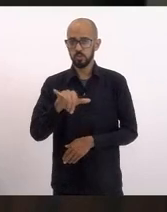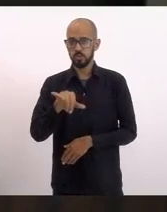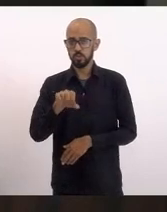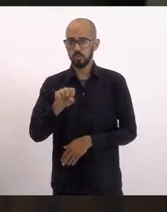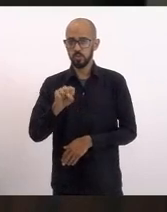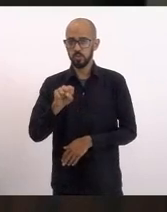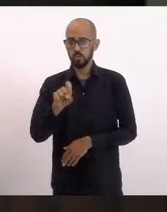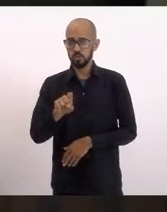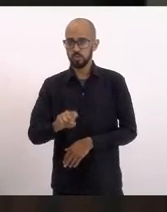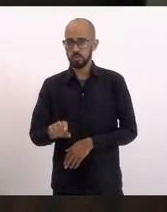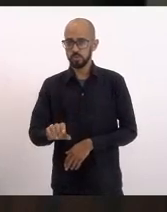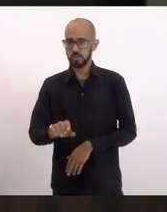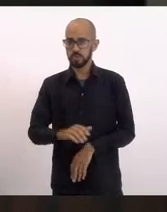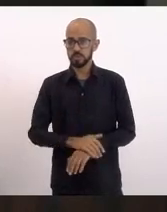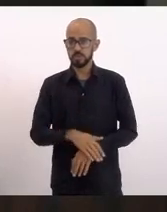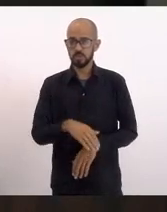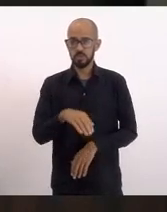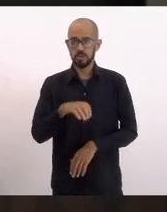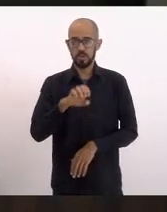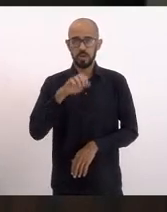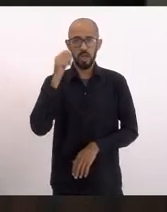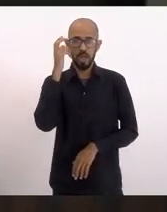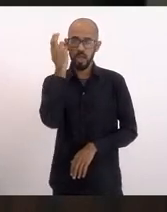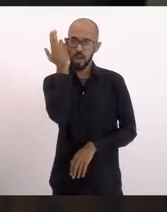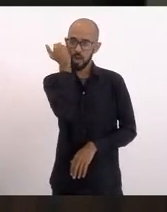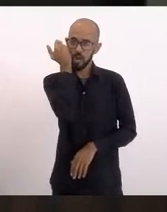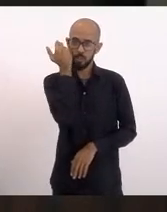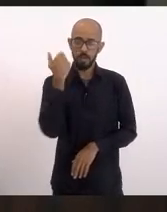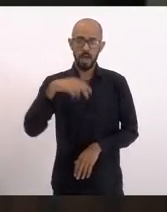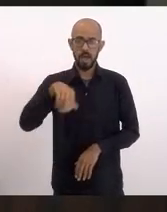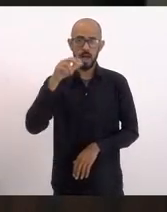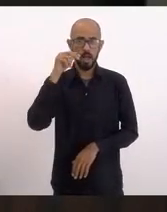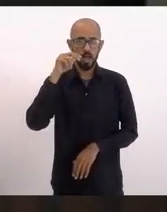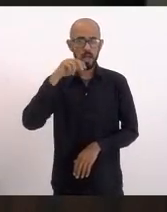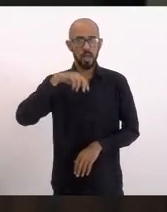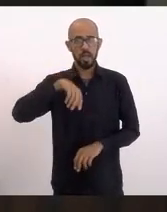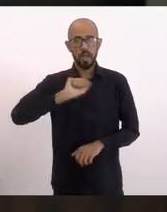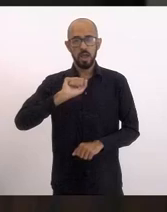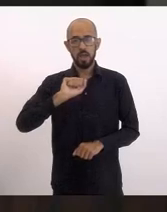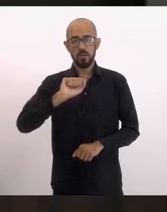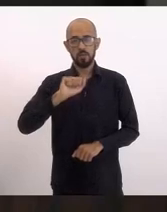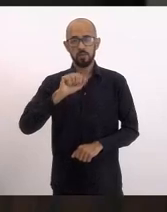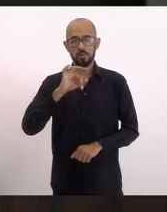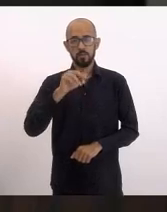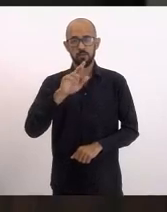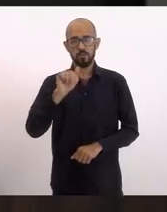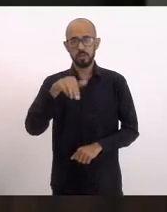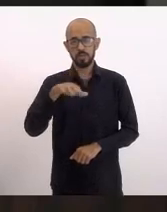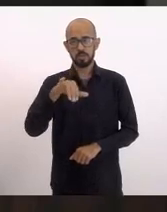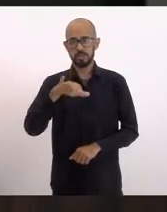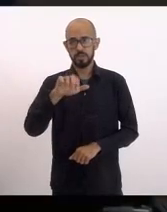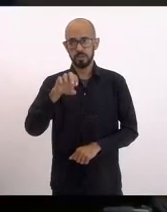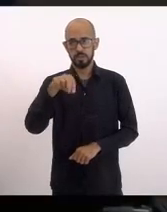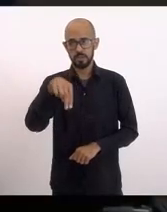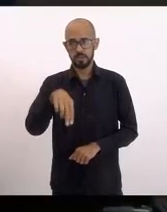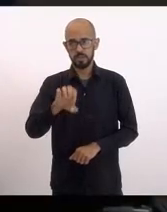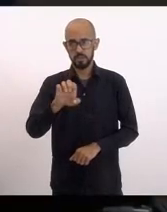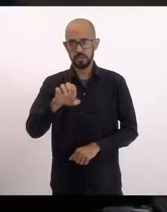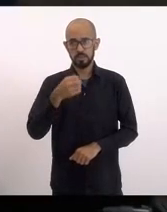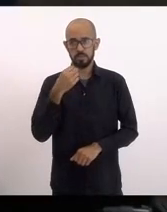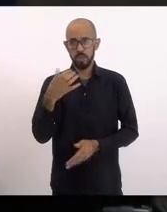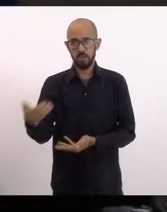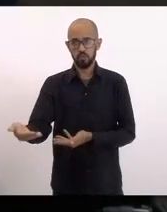Ju, Eliomar, Rosenberg, Carlos Mink, Franciane, sejam todos bem-vindos.